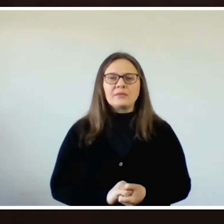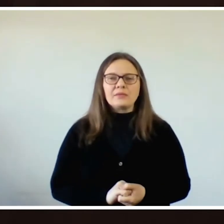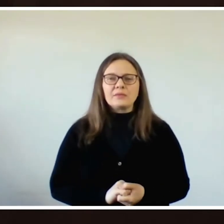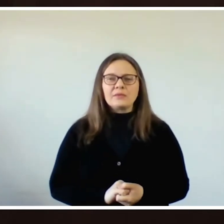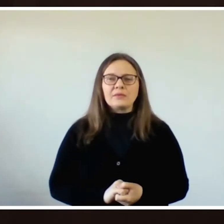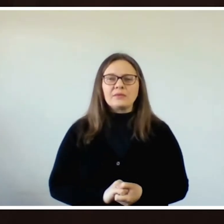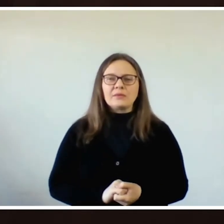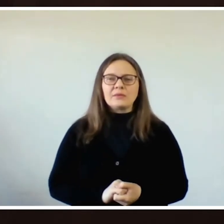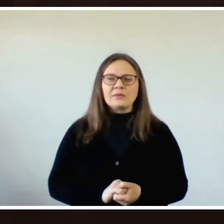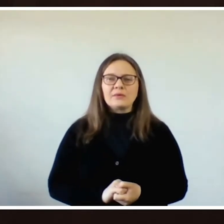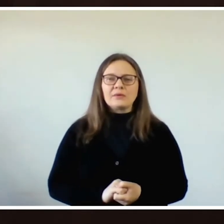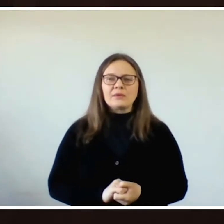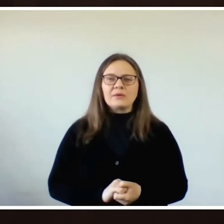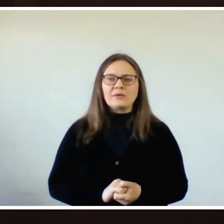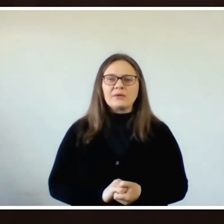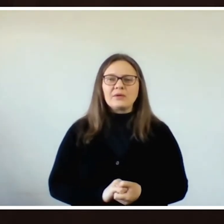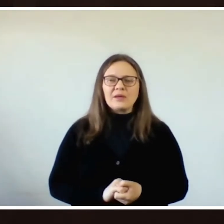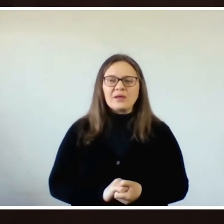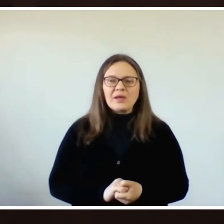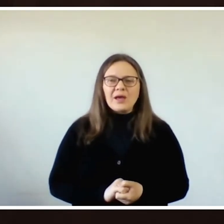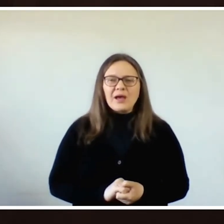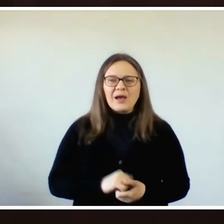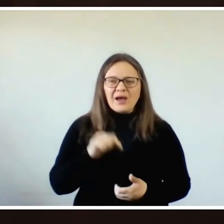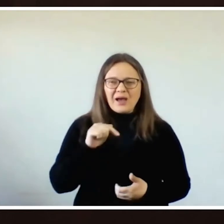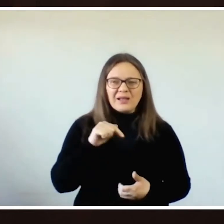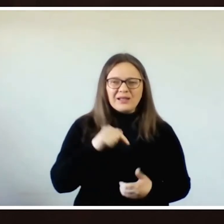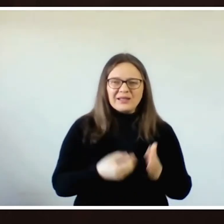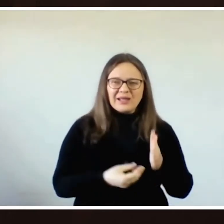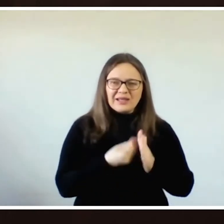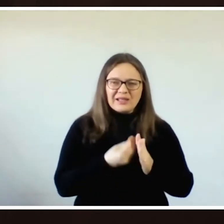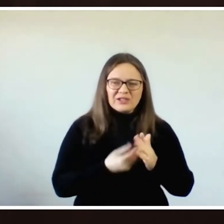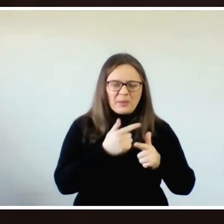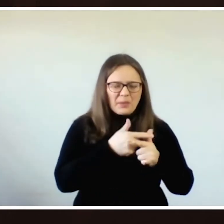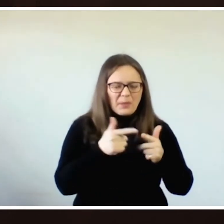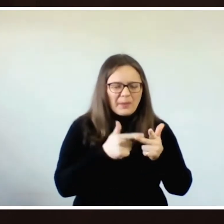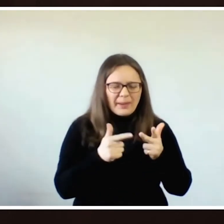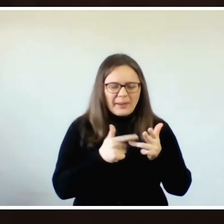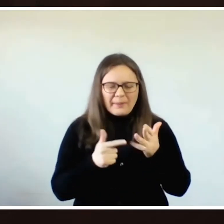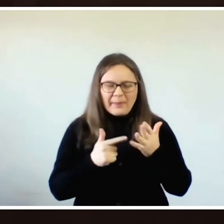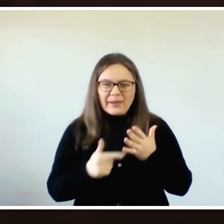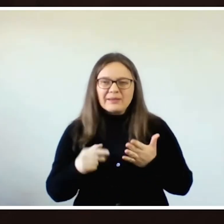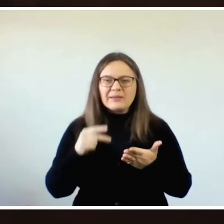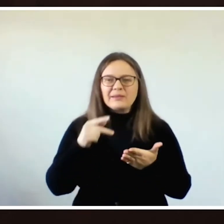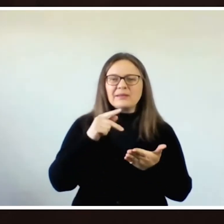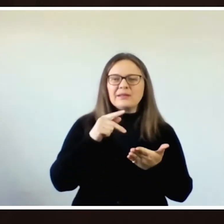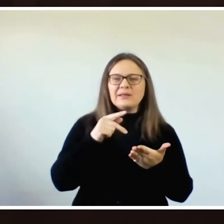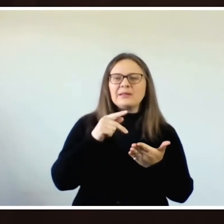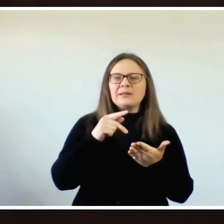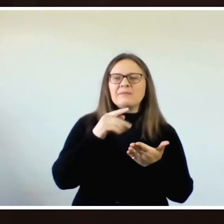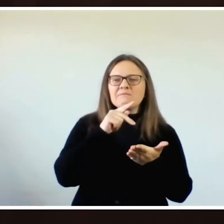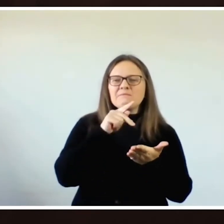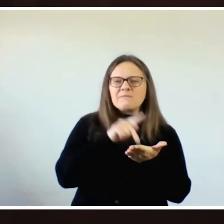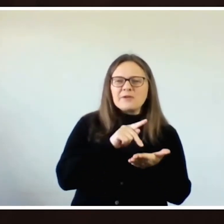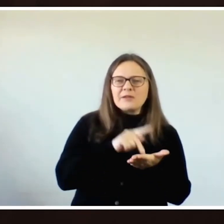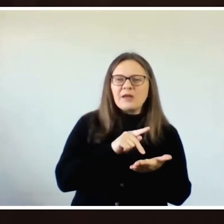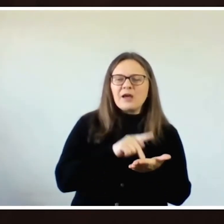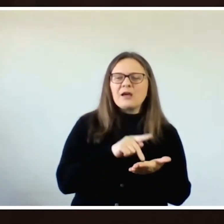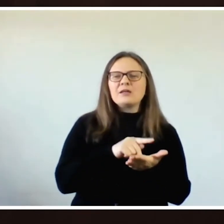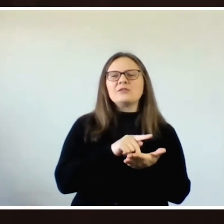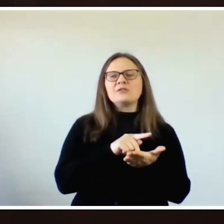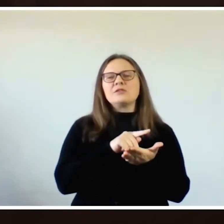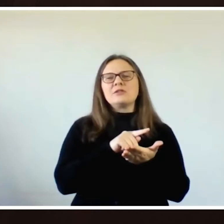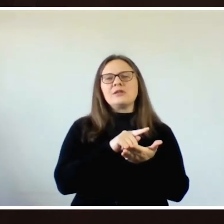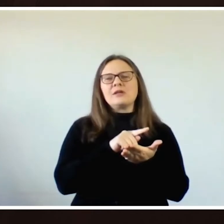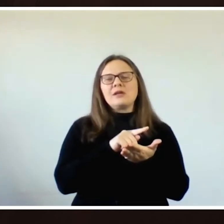nos problemas na igreja, sobre a verdade, sobre essas coisas que eu estou falando, certo? Defendendo a verdade contra a